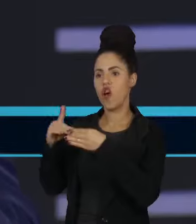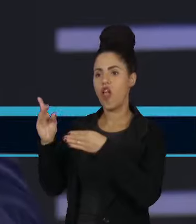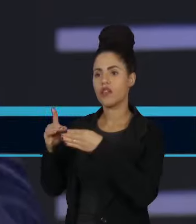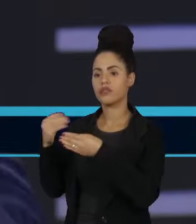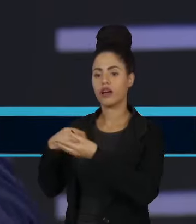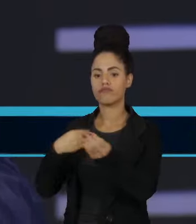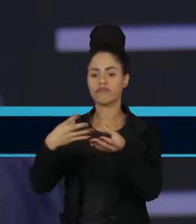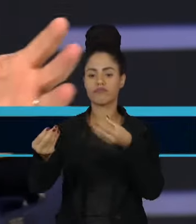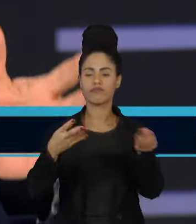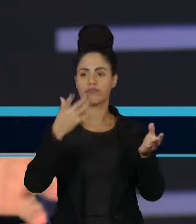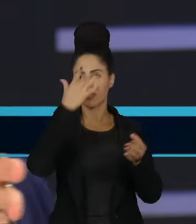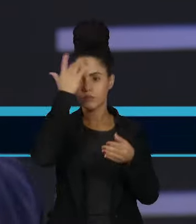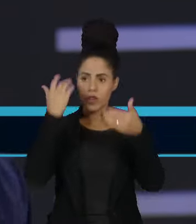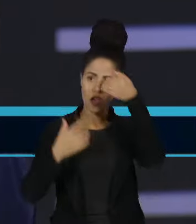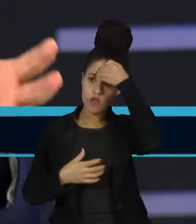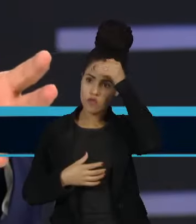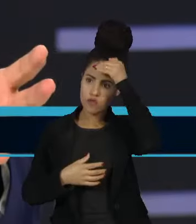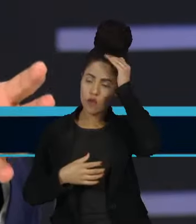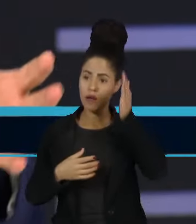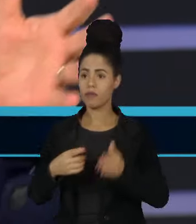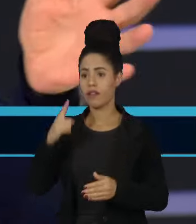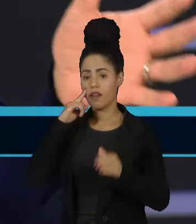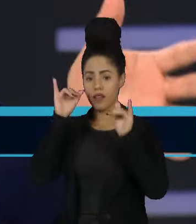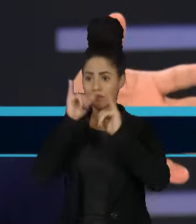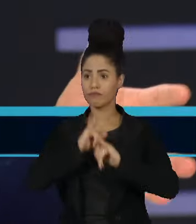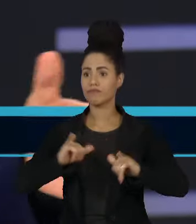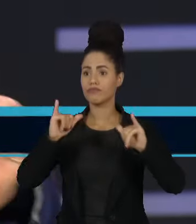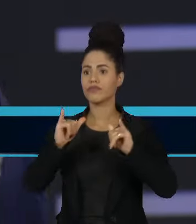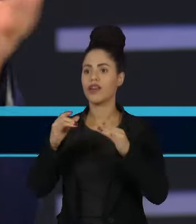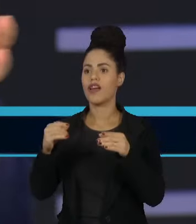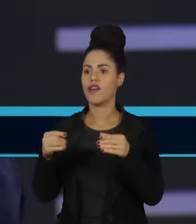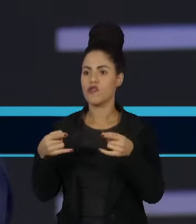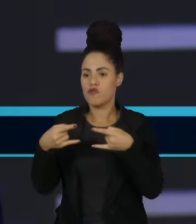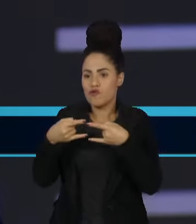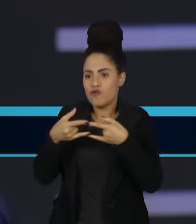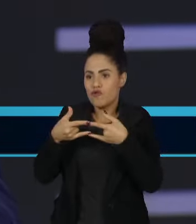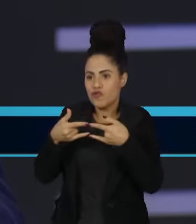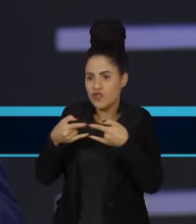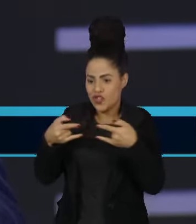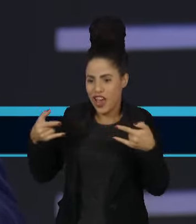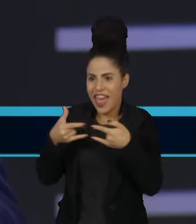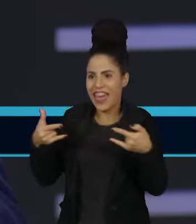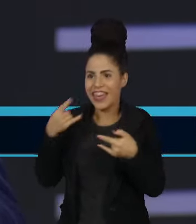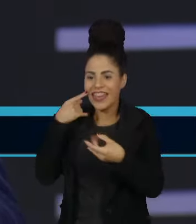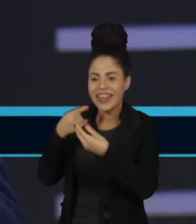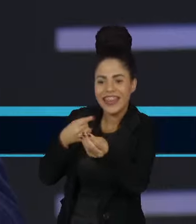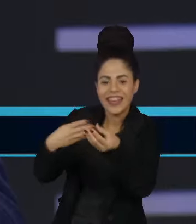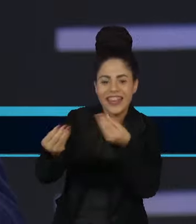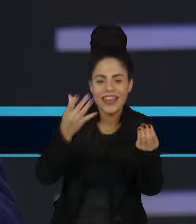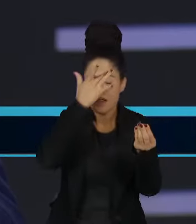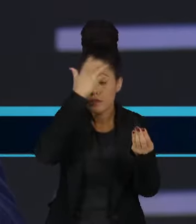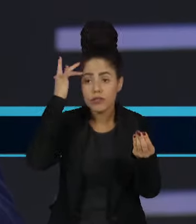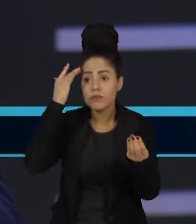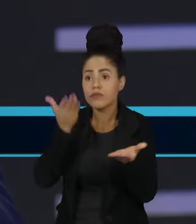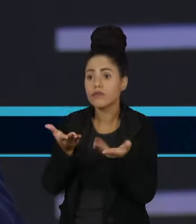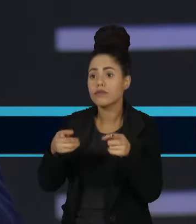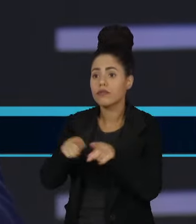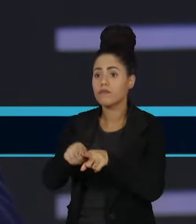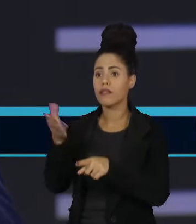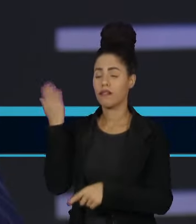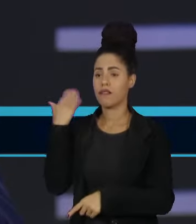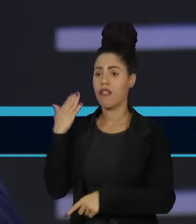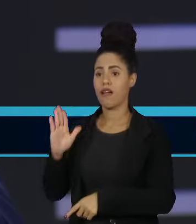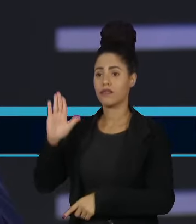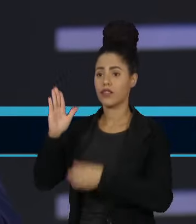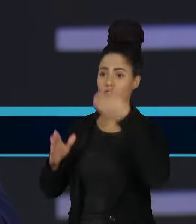eleitores do Trump. Inclusive fez questão de publicizar isso, entregando um cheque para um dos seus primeiros eleitores